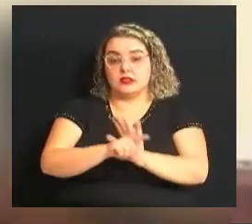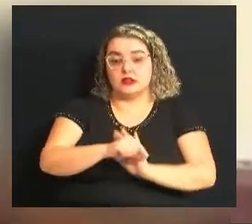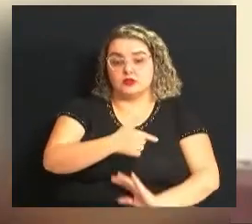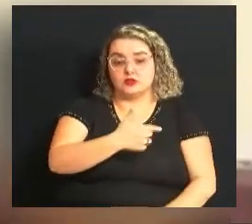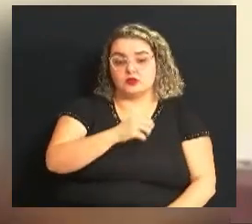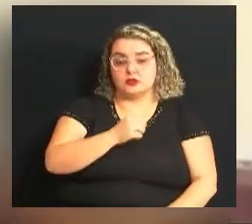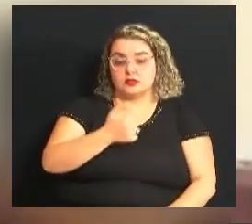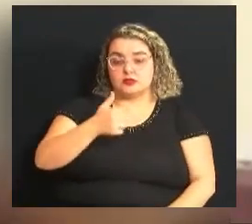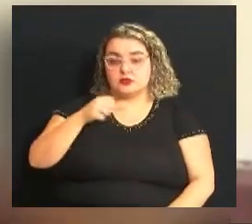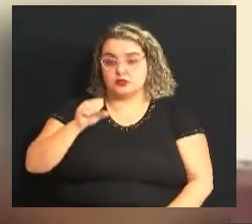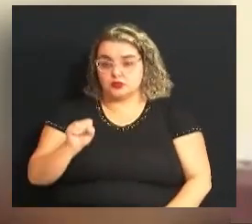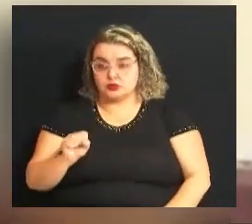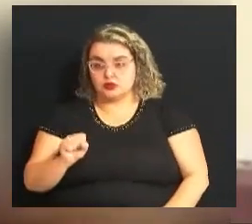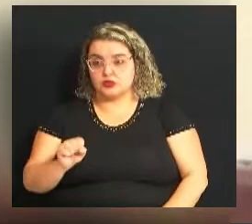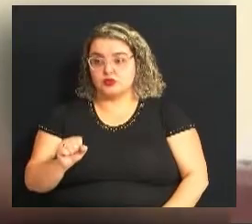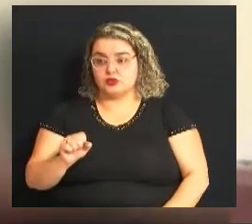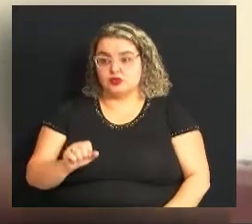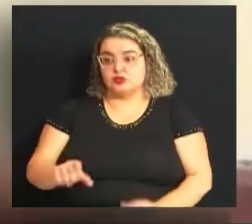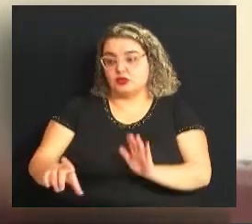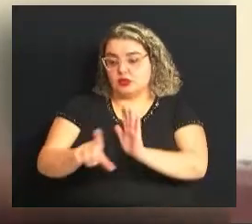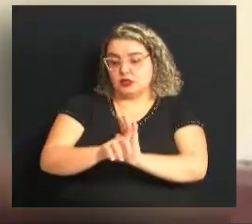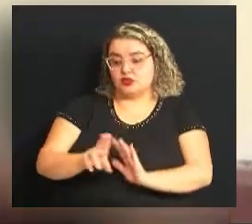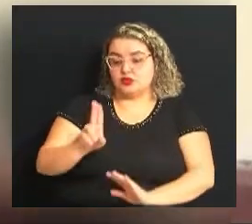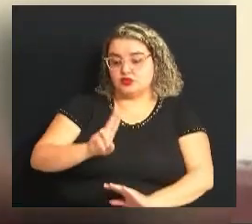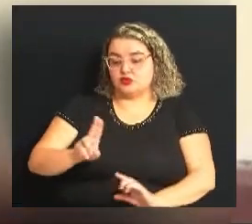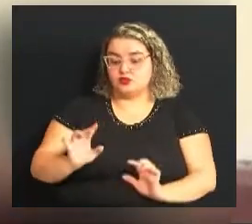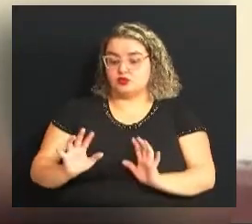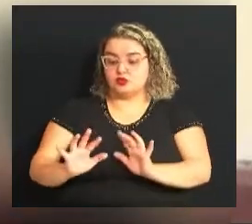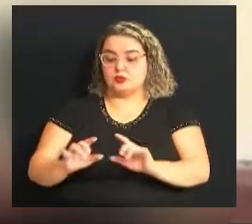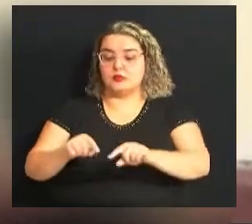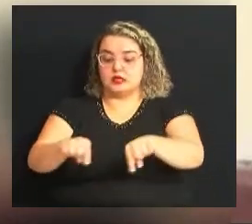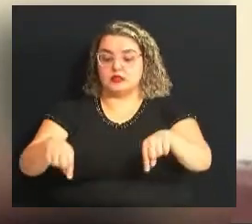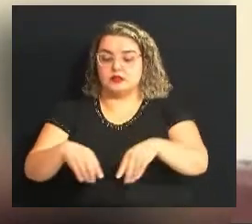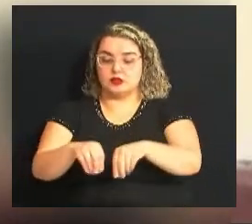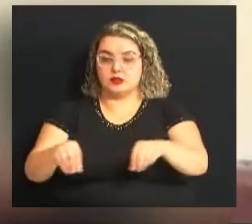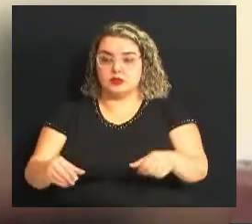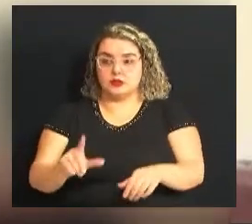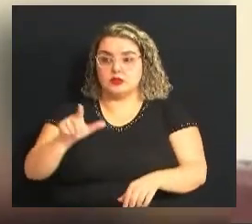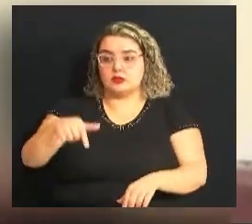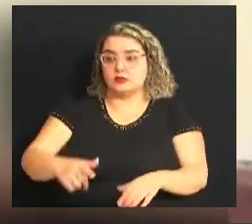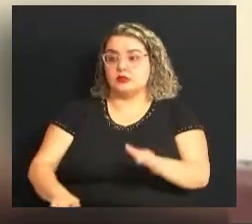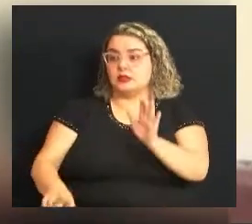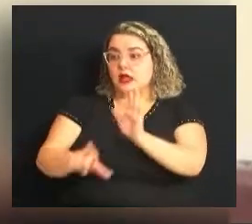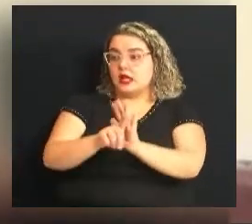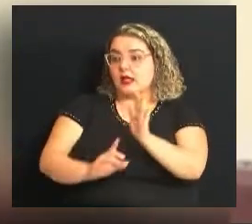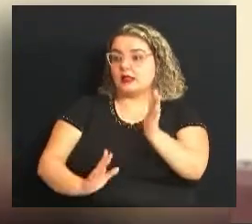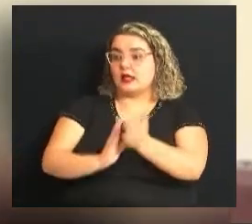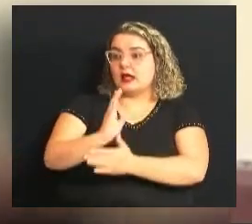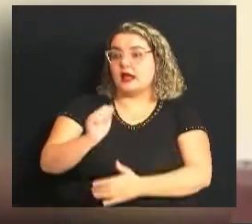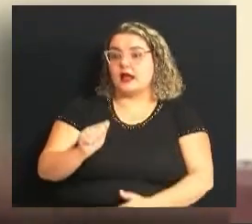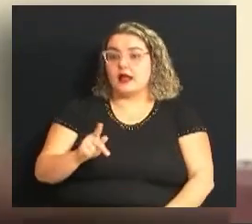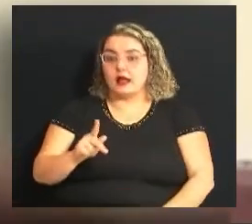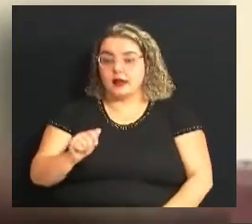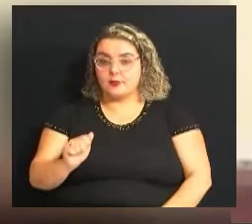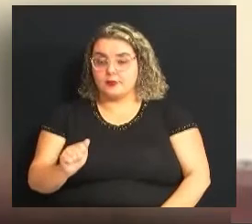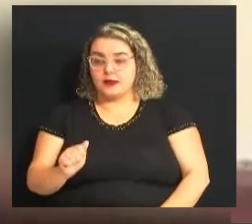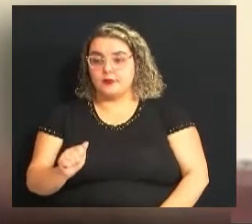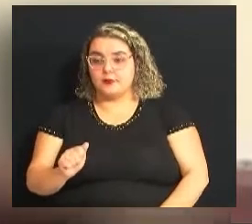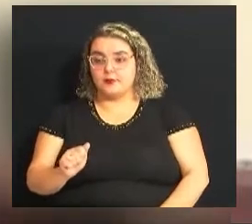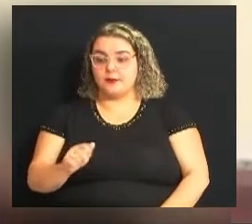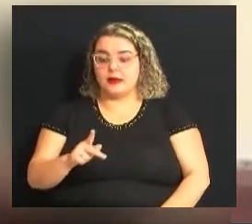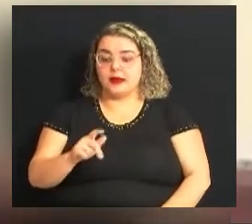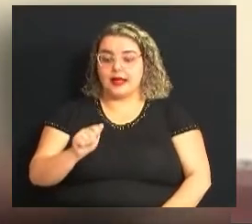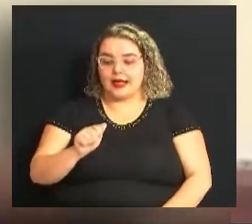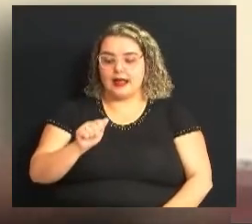feita ali 208 e o lei de uso e ocupação do solo e depois posteriormente a aprovação da Lei da APA